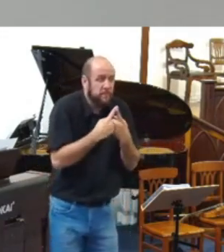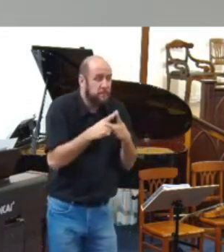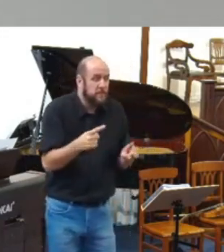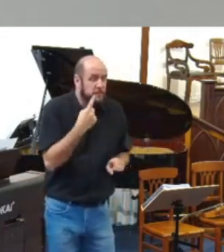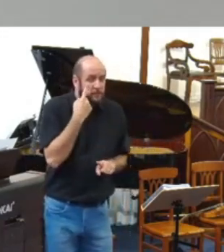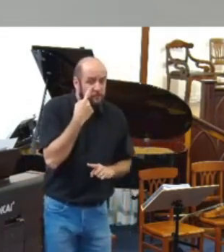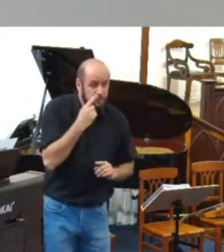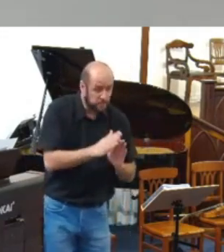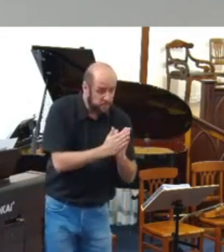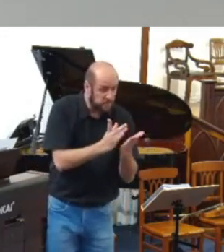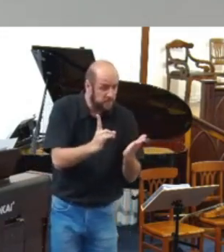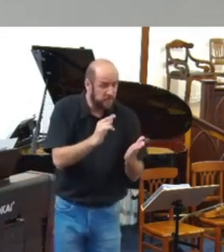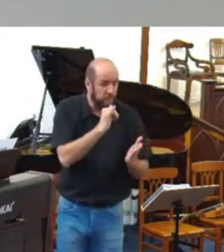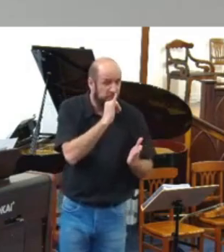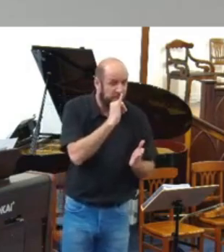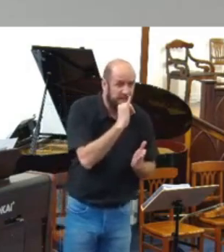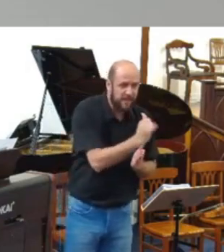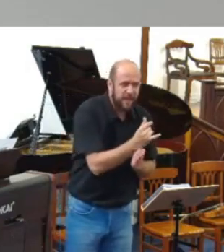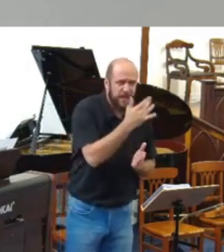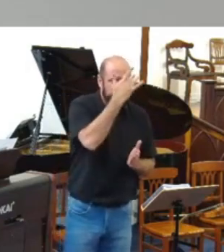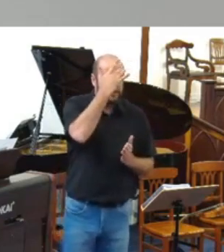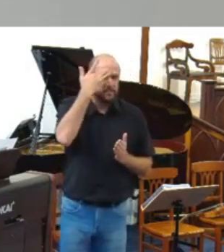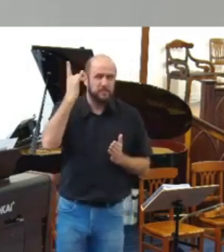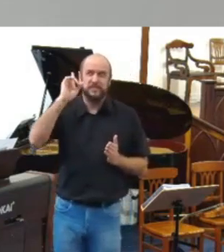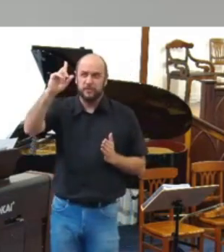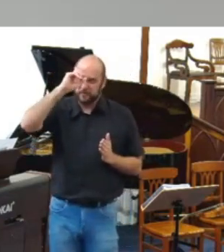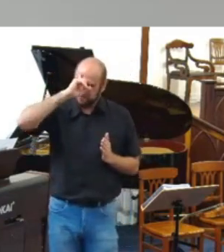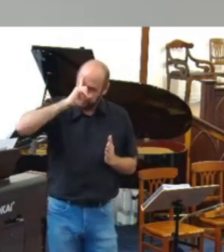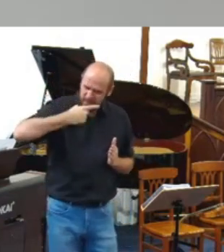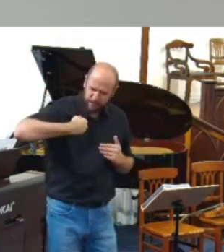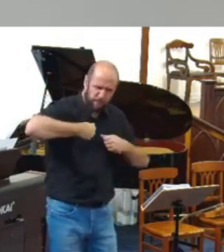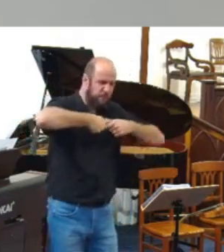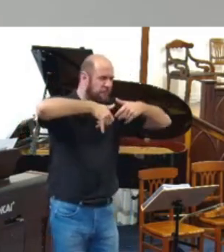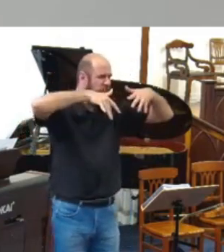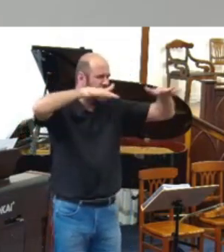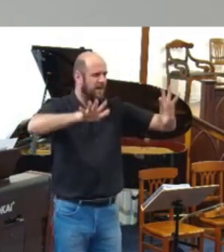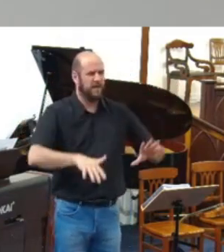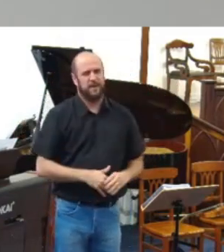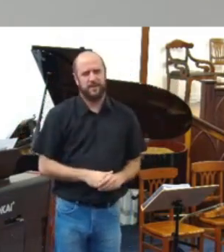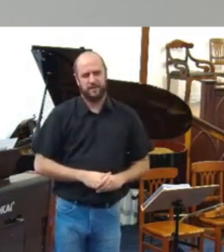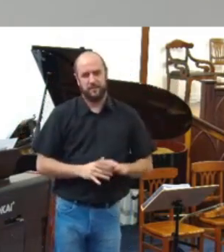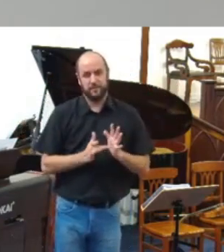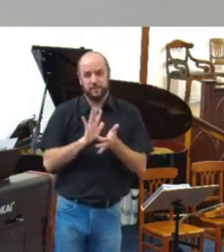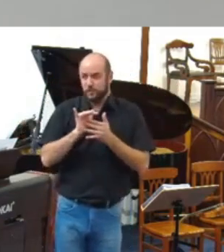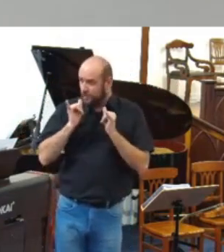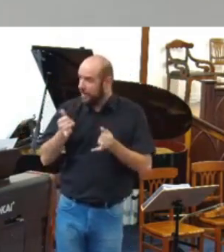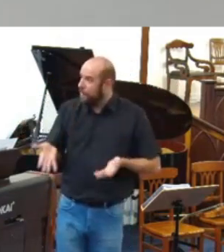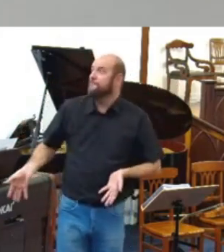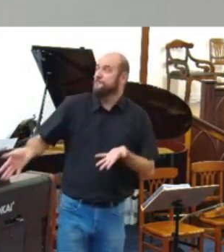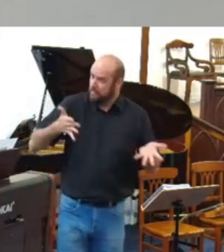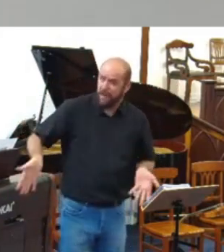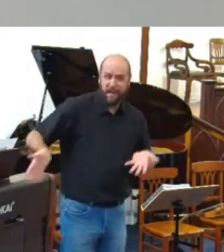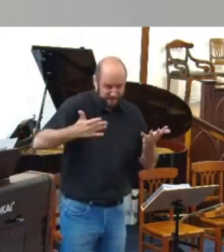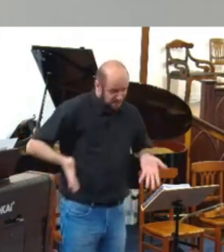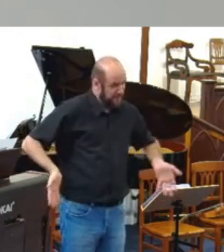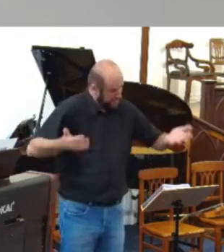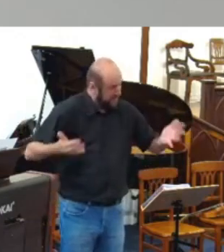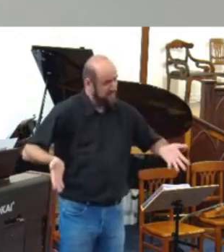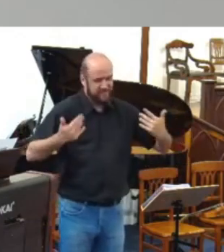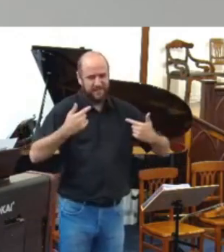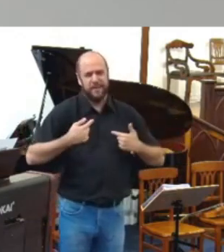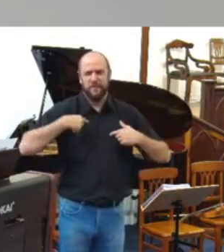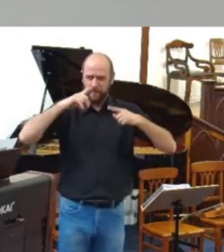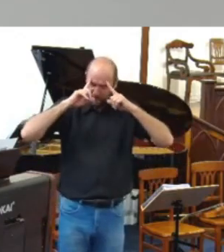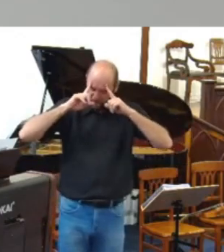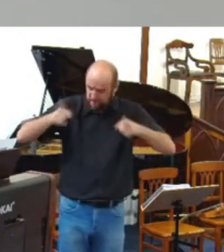que a palavra de Deus fala sobre os enviados, sobre aqueles a quem Jesus disse: bora, gente! Vamos, gente, eu